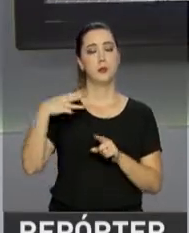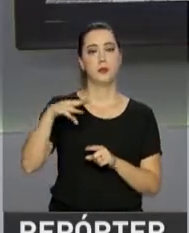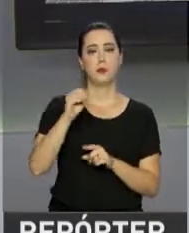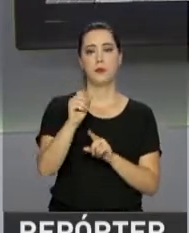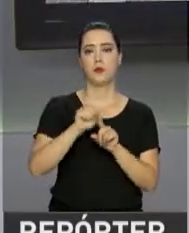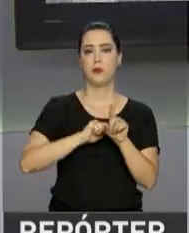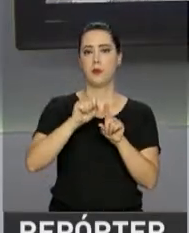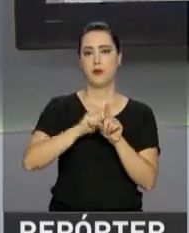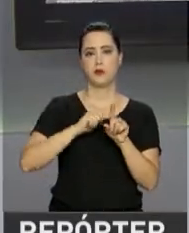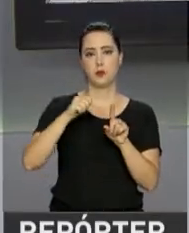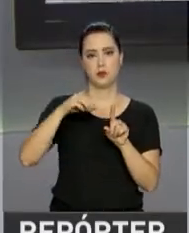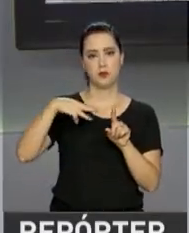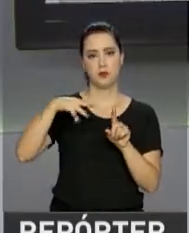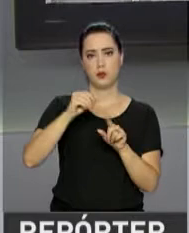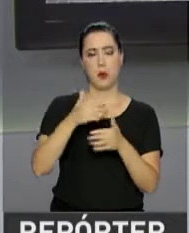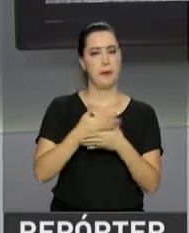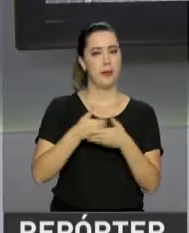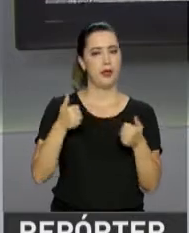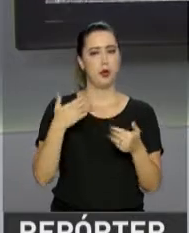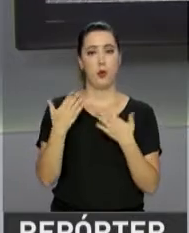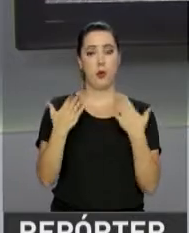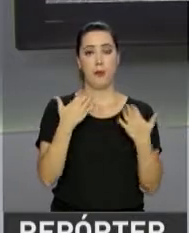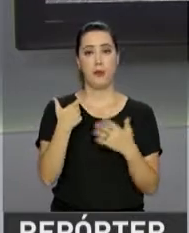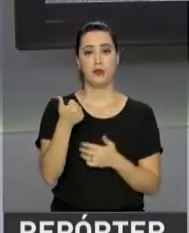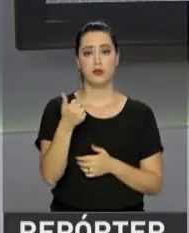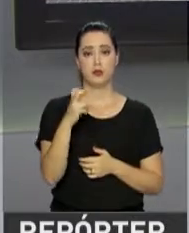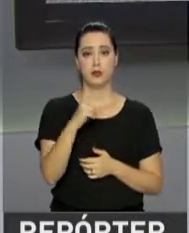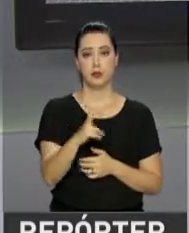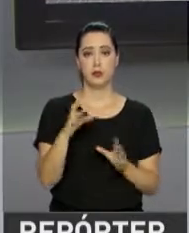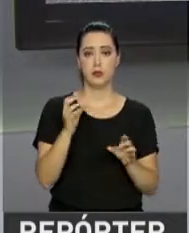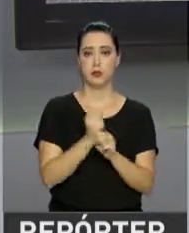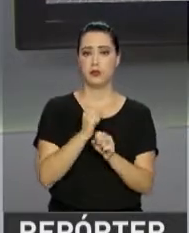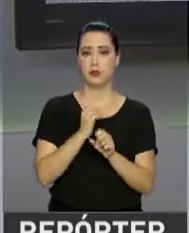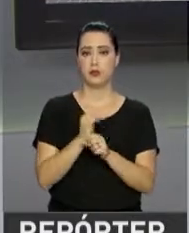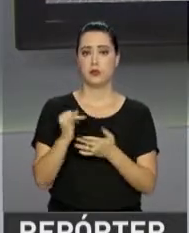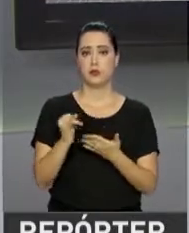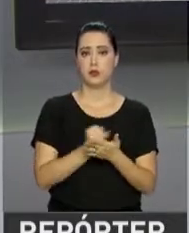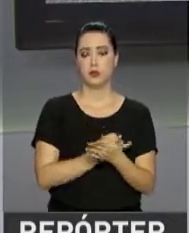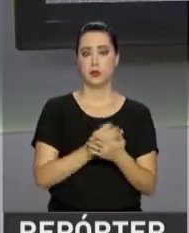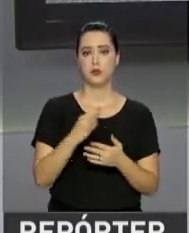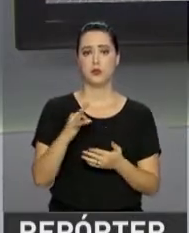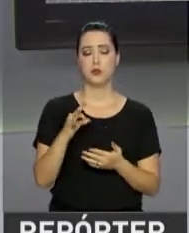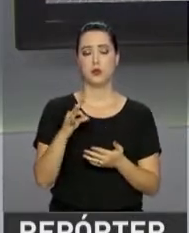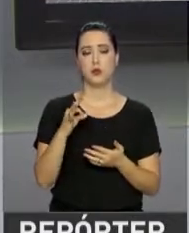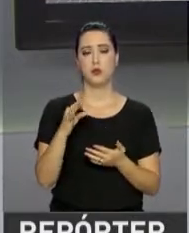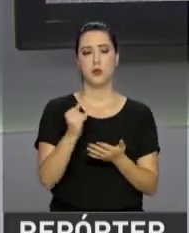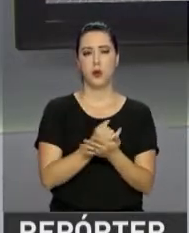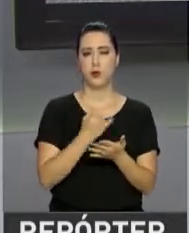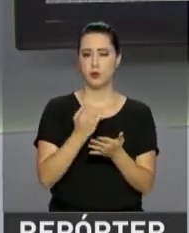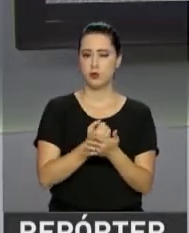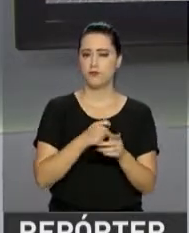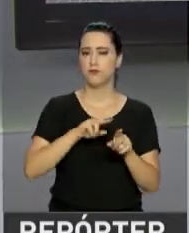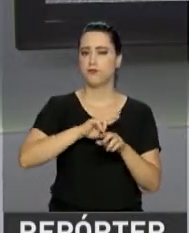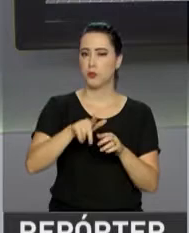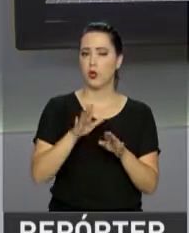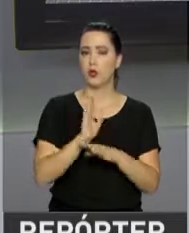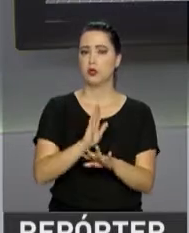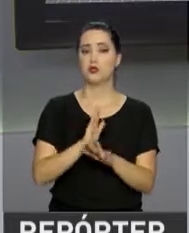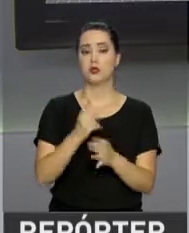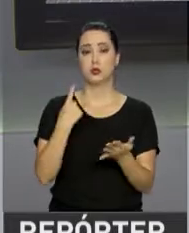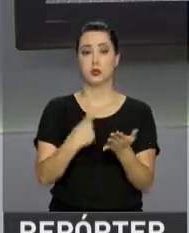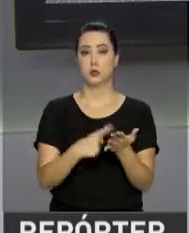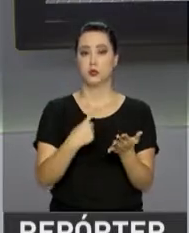desde 2015 o resultado que é a soma de impostos e tributos ajuda o governo a cumprir a meta fiscal estabelecida